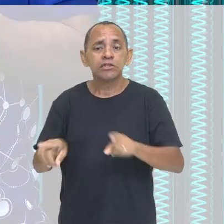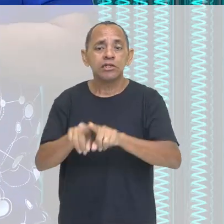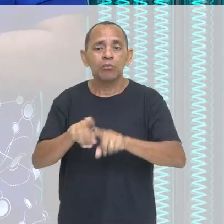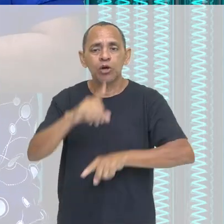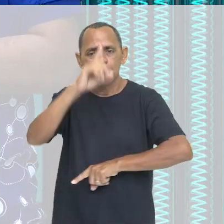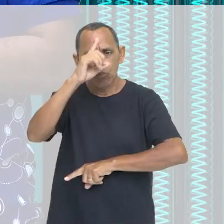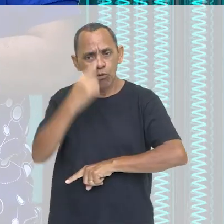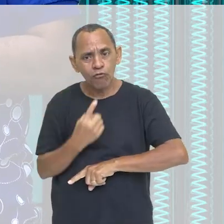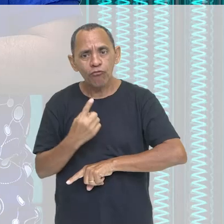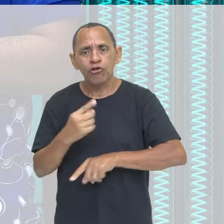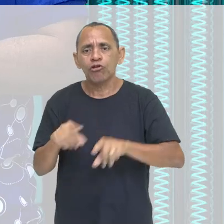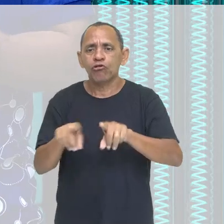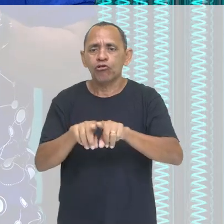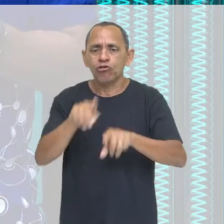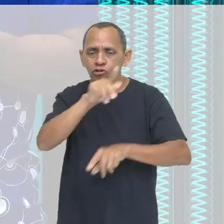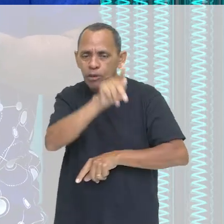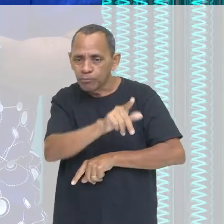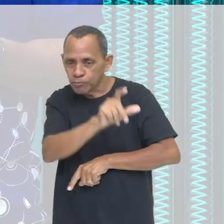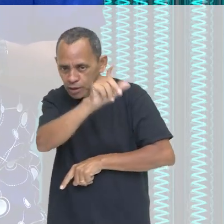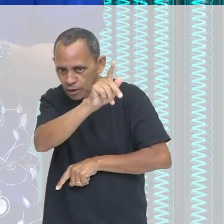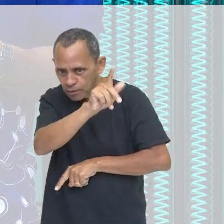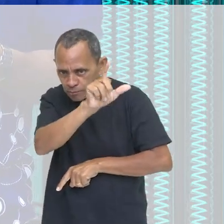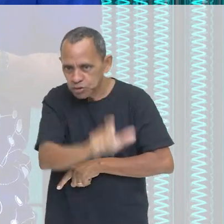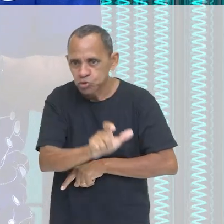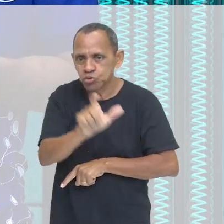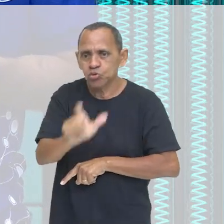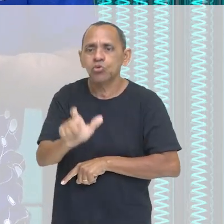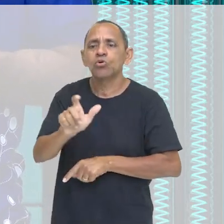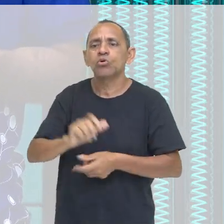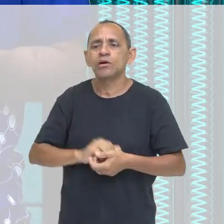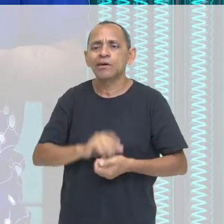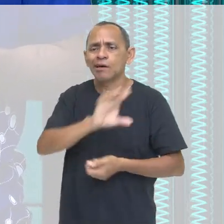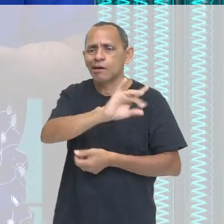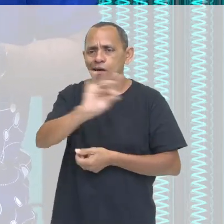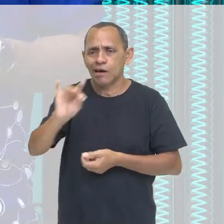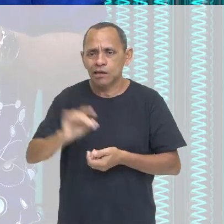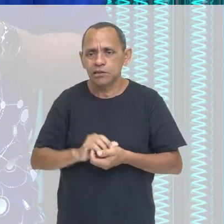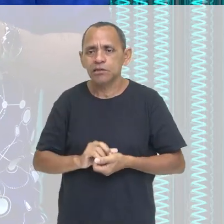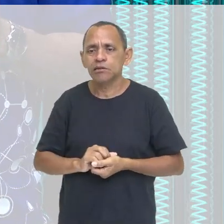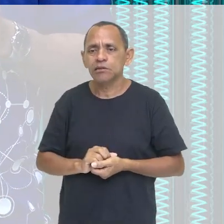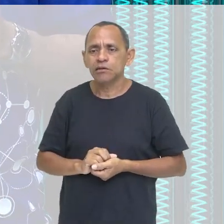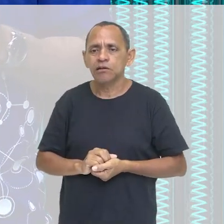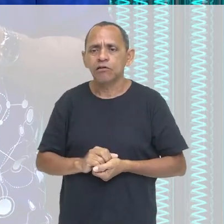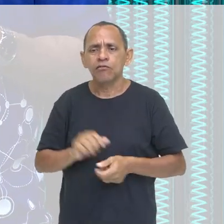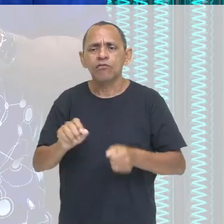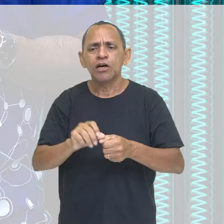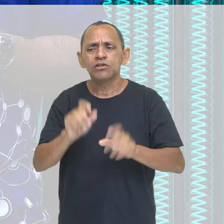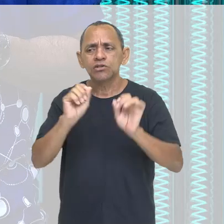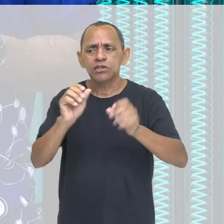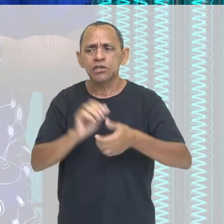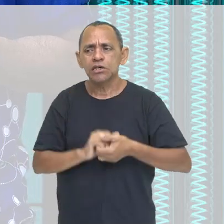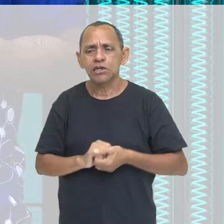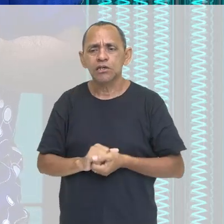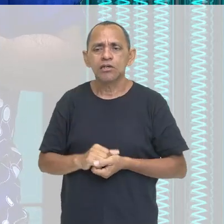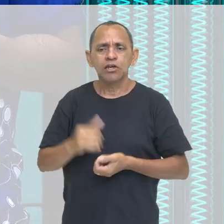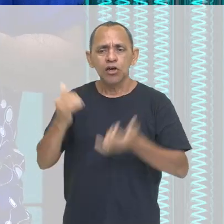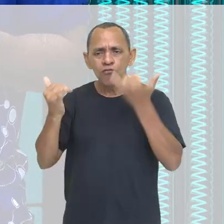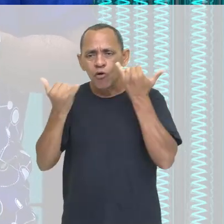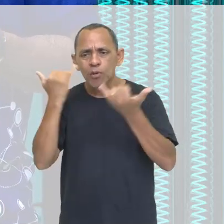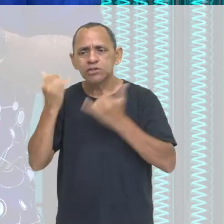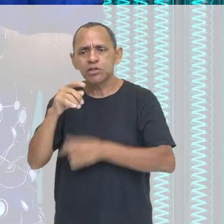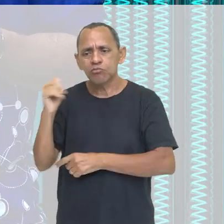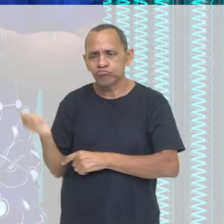indivíduo, a identidade do indivíduo. E todos esses elementos tornam esse indivíduo único. Mas quais são as formas que nós